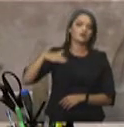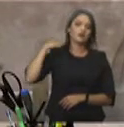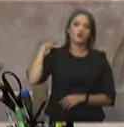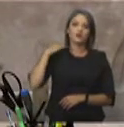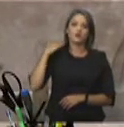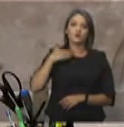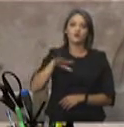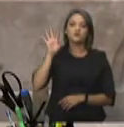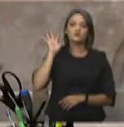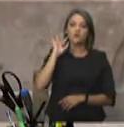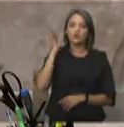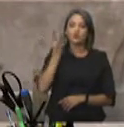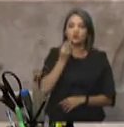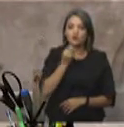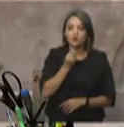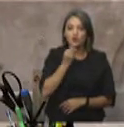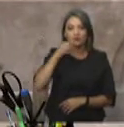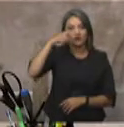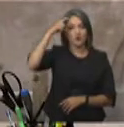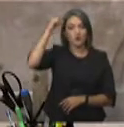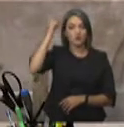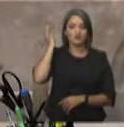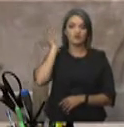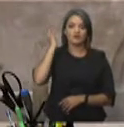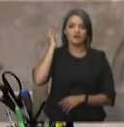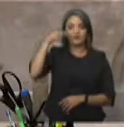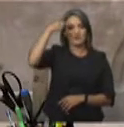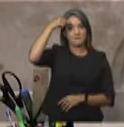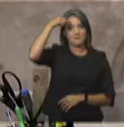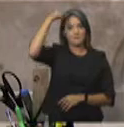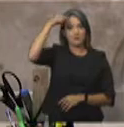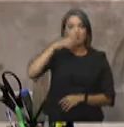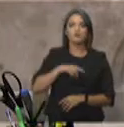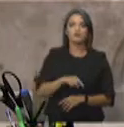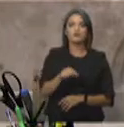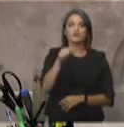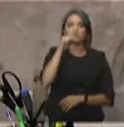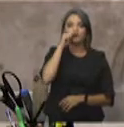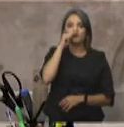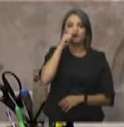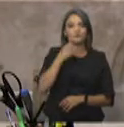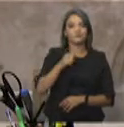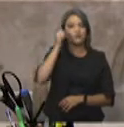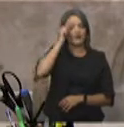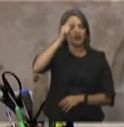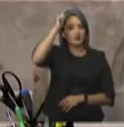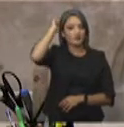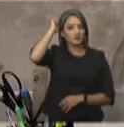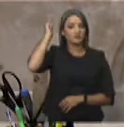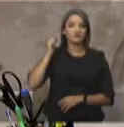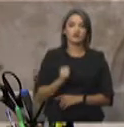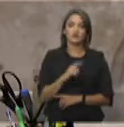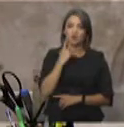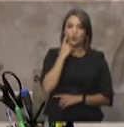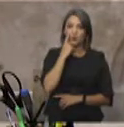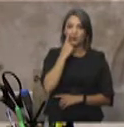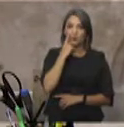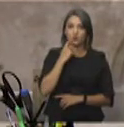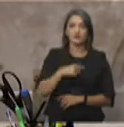Dias Toffoli, Rosa Weber, Roberto Barroso, Edson Fachin, Alexandre de Moraes, Luiz Marques e André